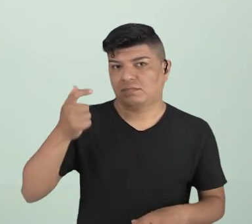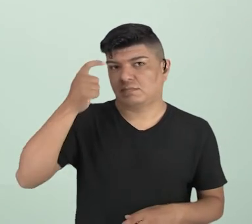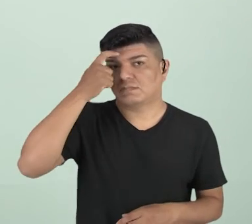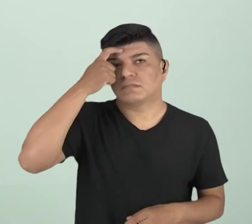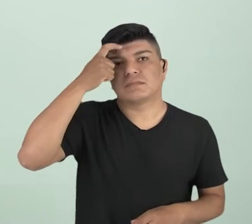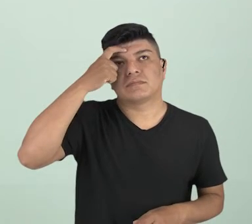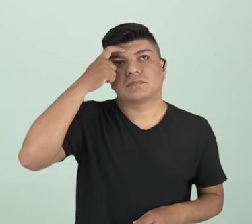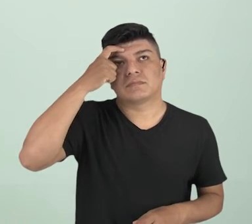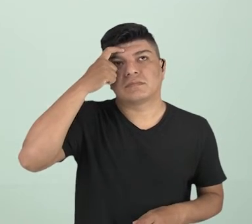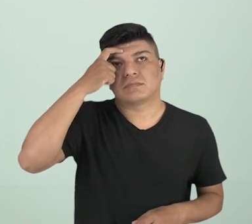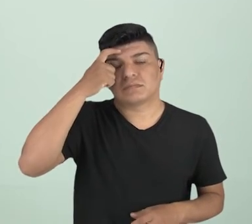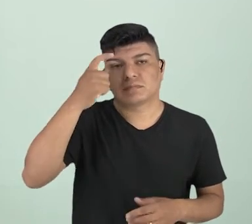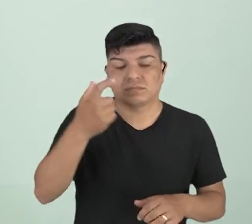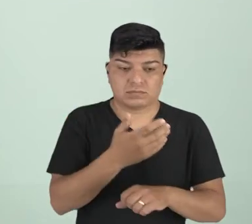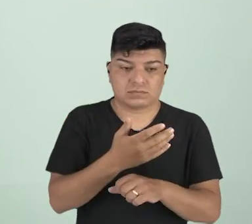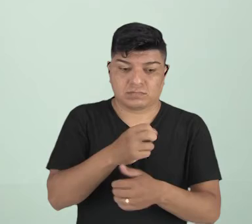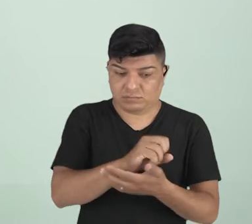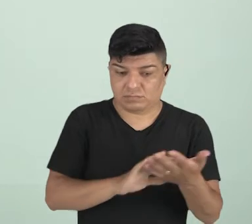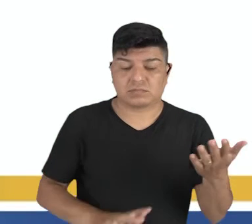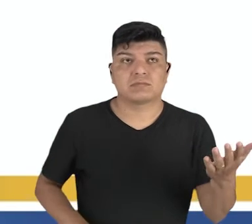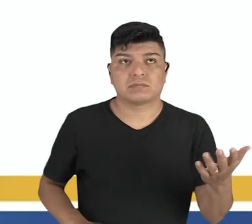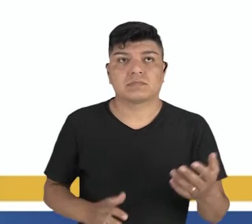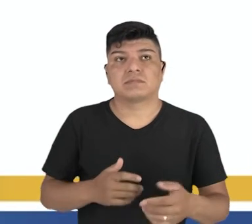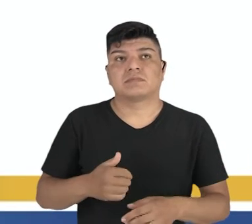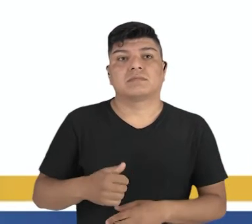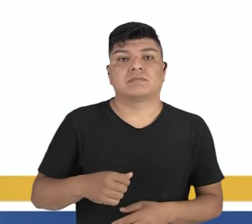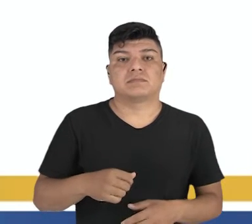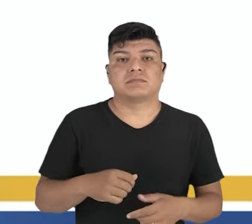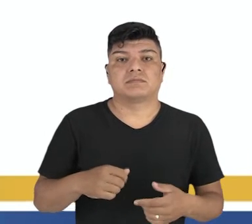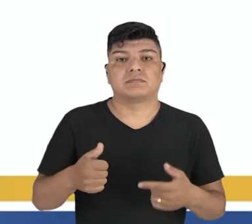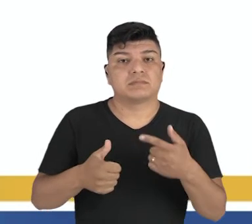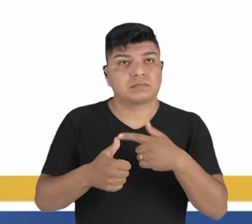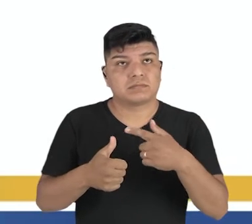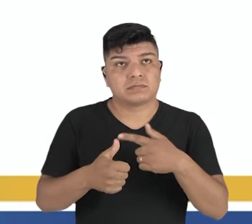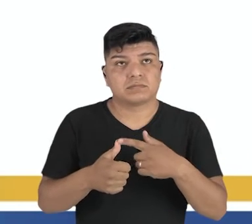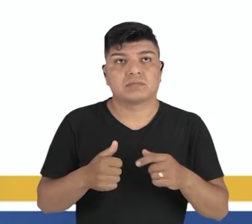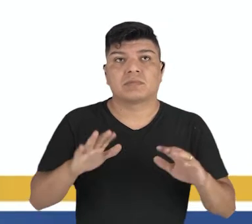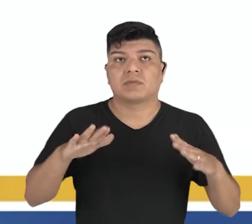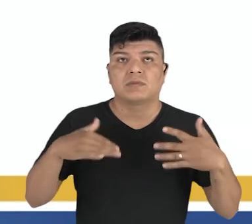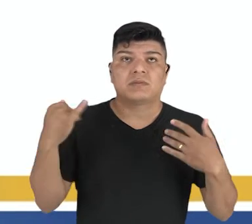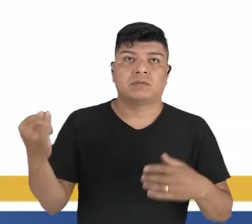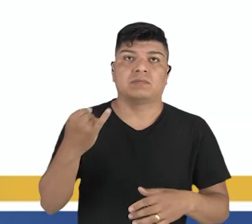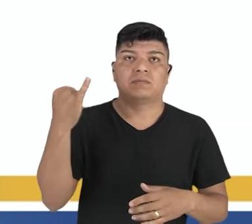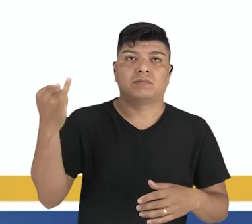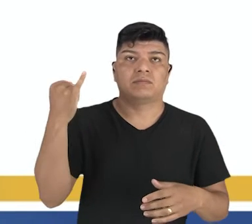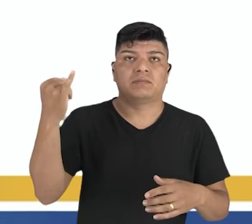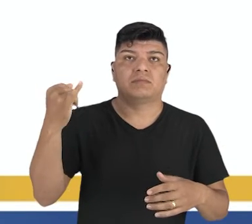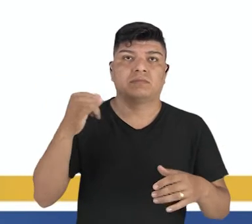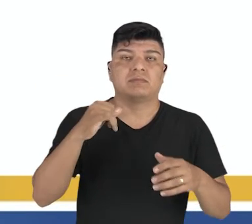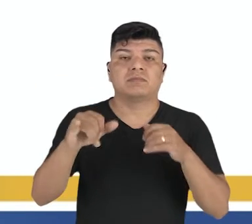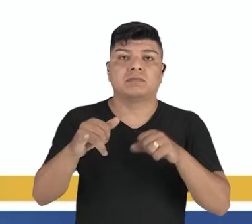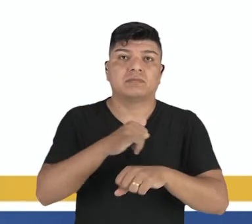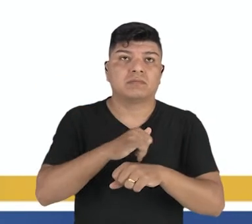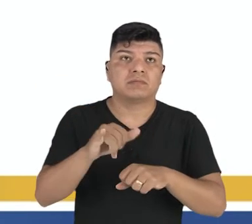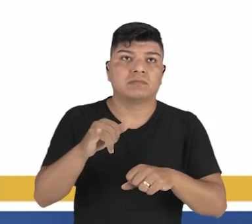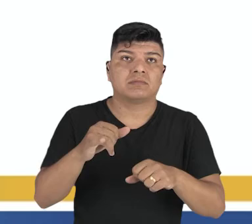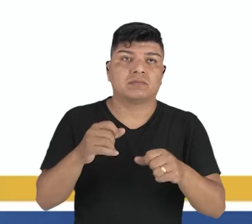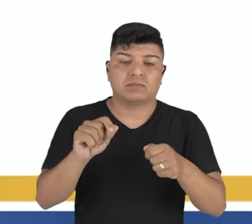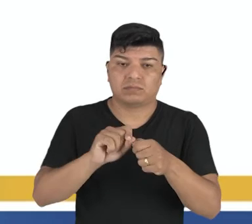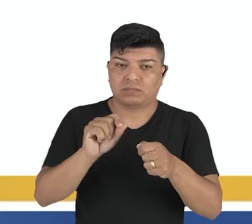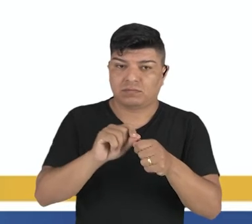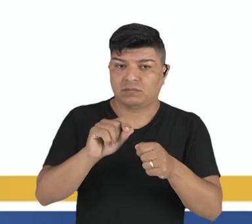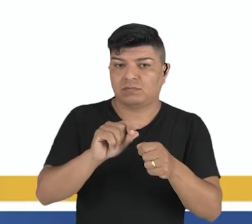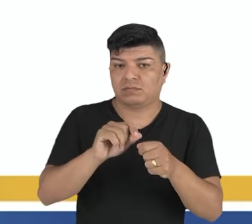No nosso já exercitando. Primeira questão. Qual a importância de dados estatísticos na construção do